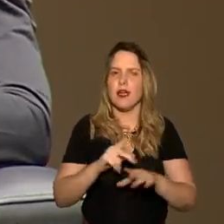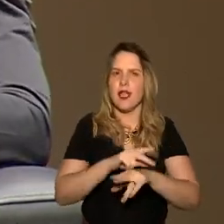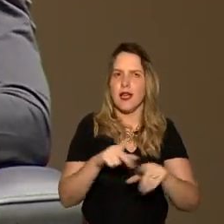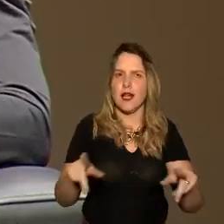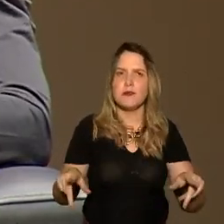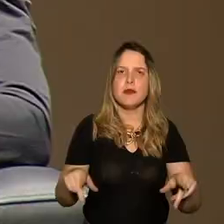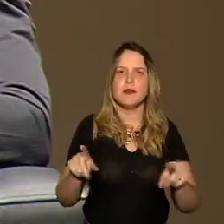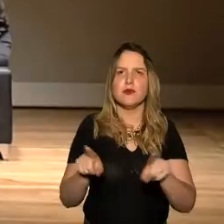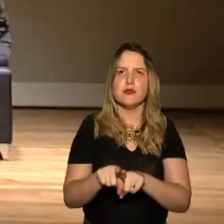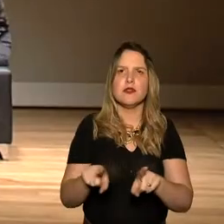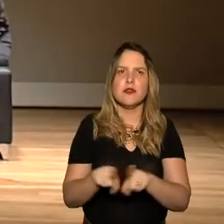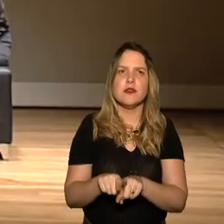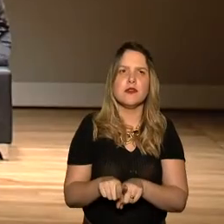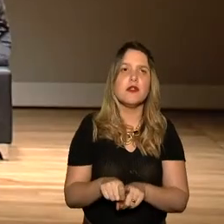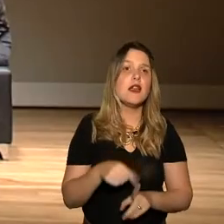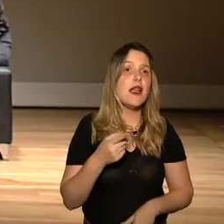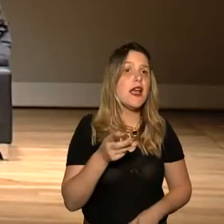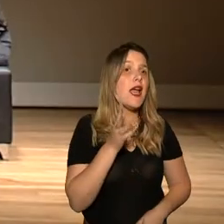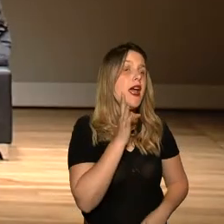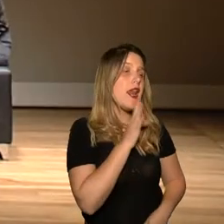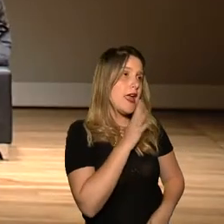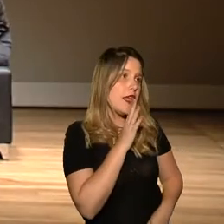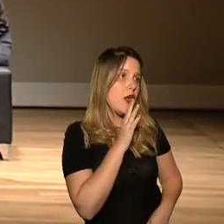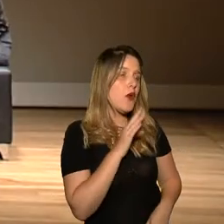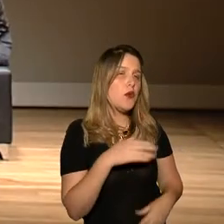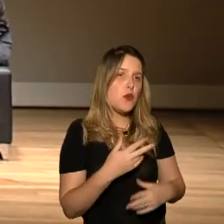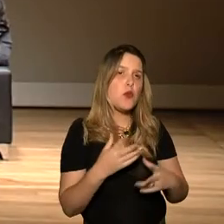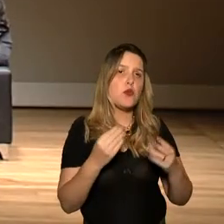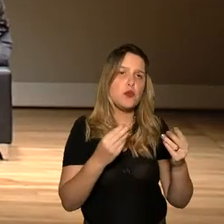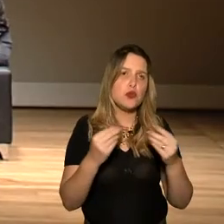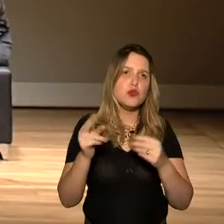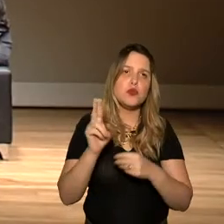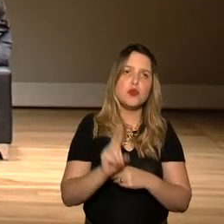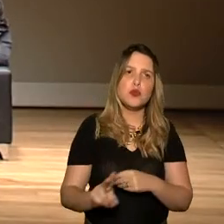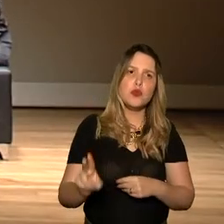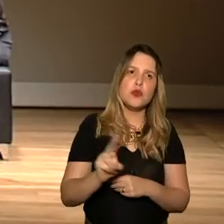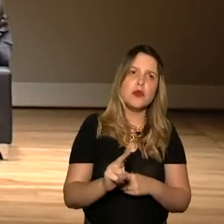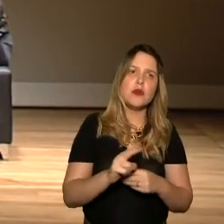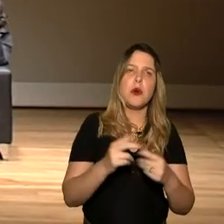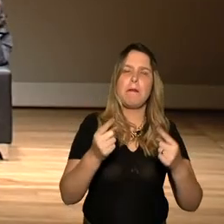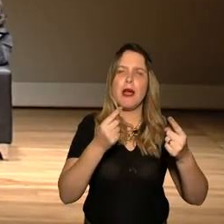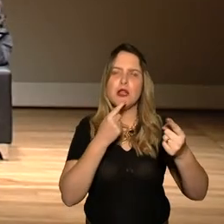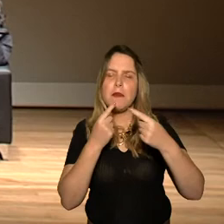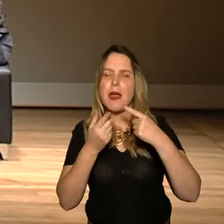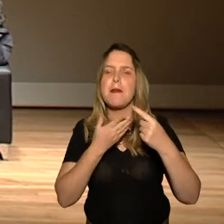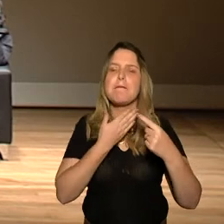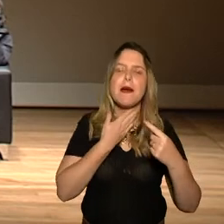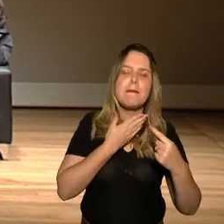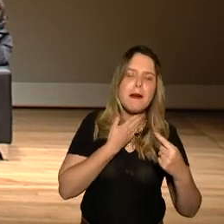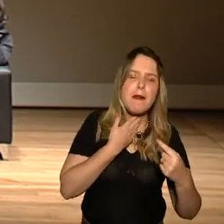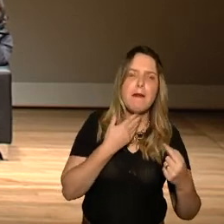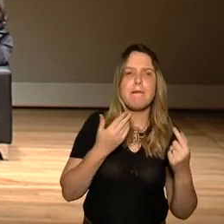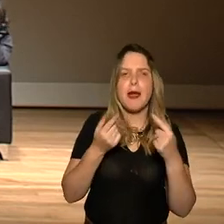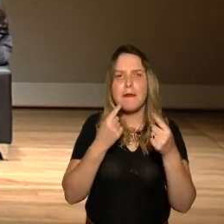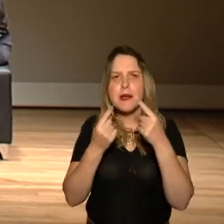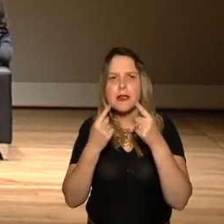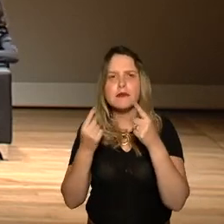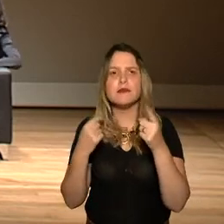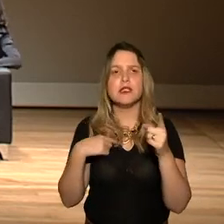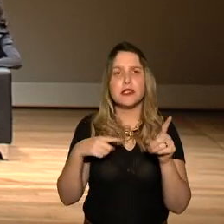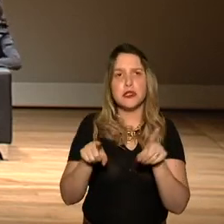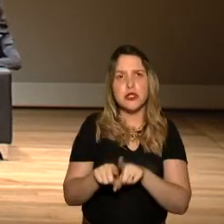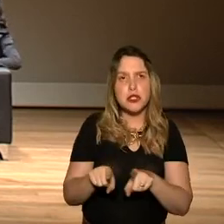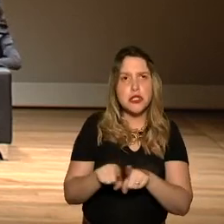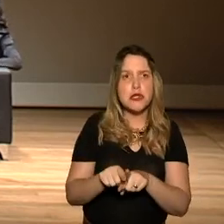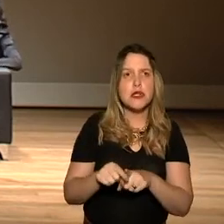aconteçam tentar buscar um equilíbrio porque o espaço muito normatizado com muitas regras de saída